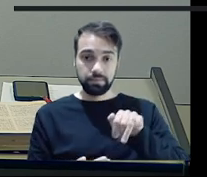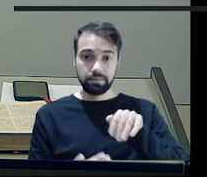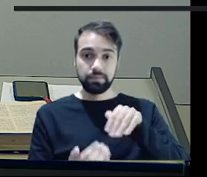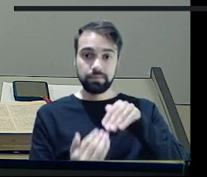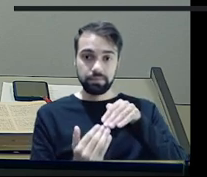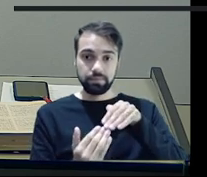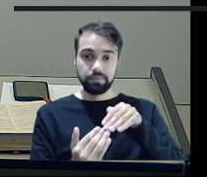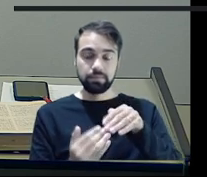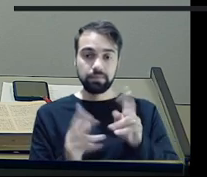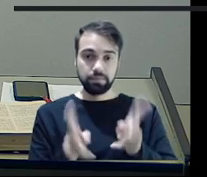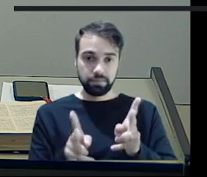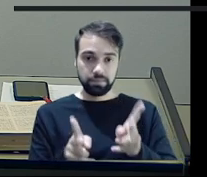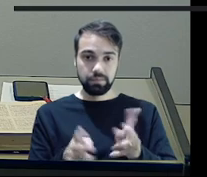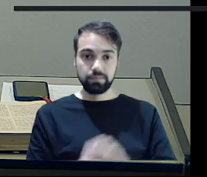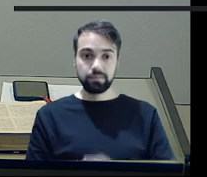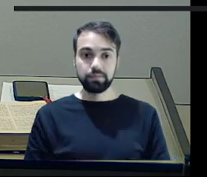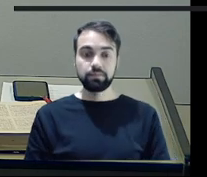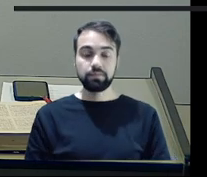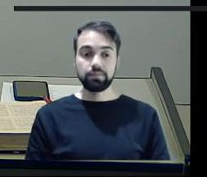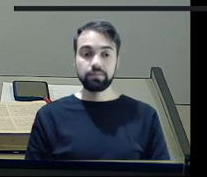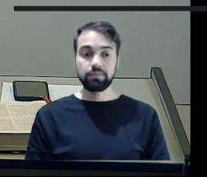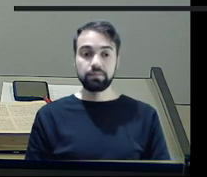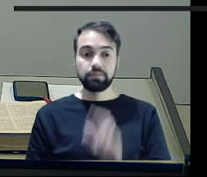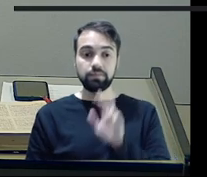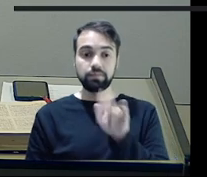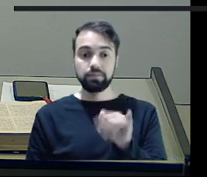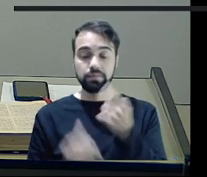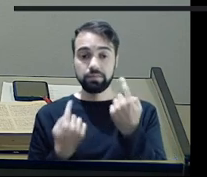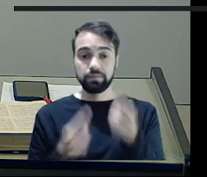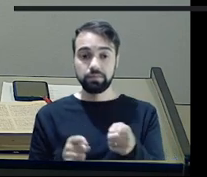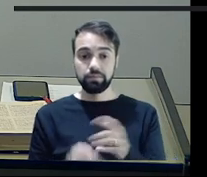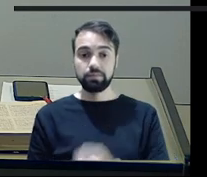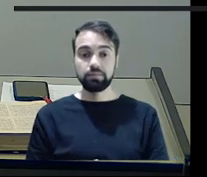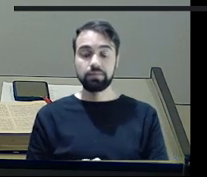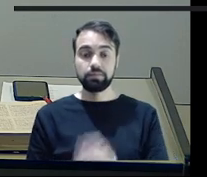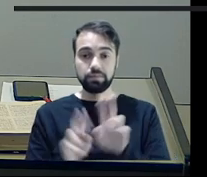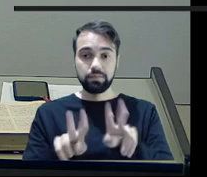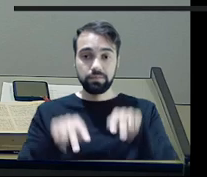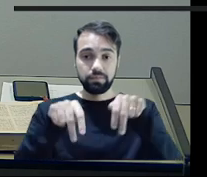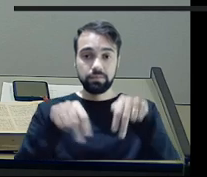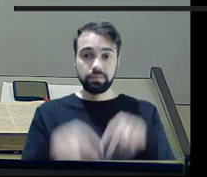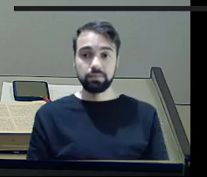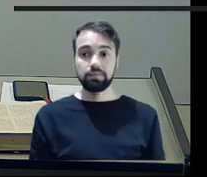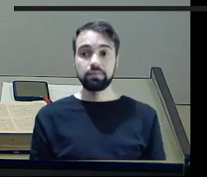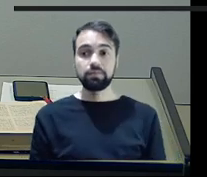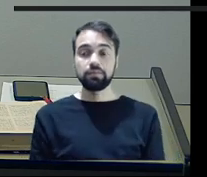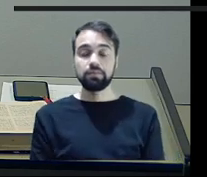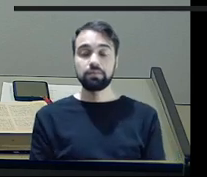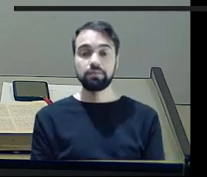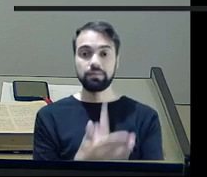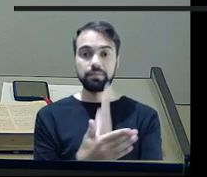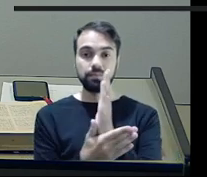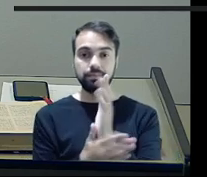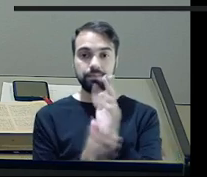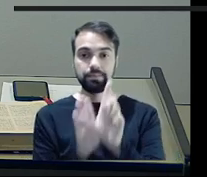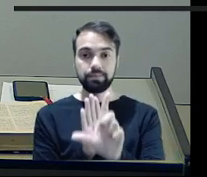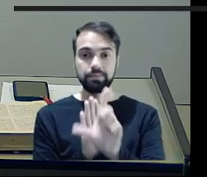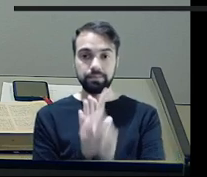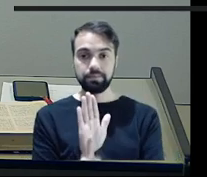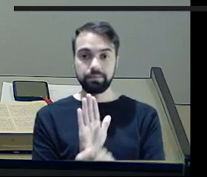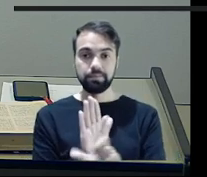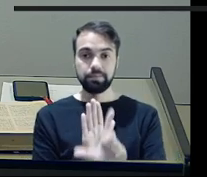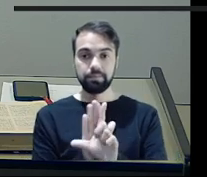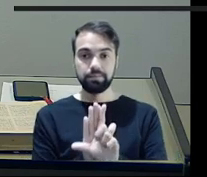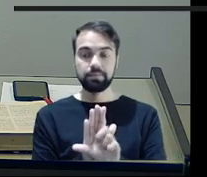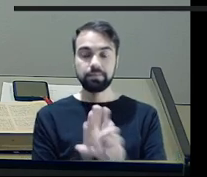encontram. Os que forem contra, queiram se levantar. Aprovado o projeto de lei complementar